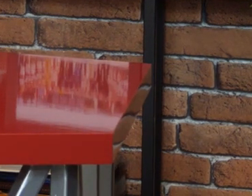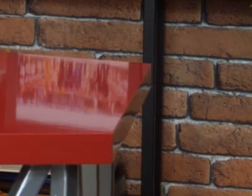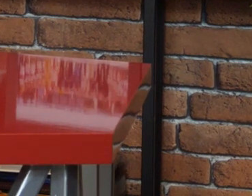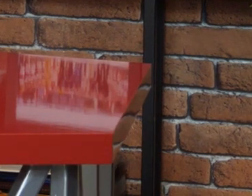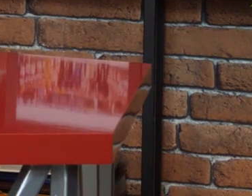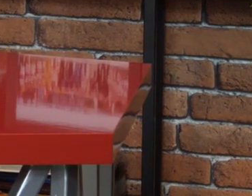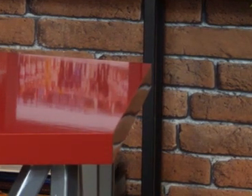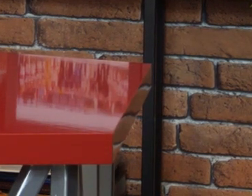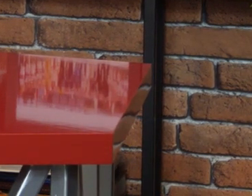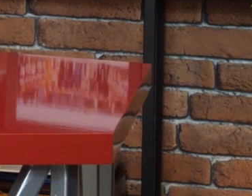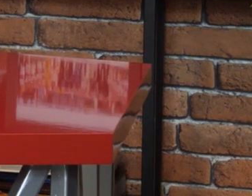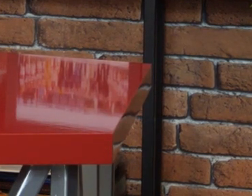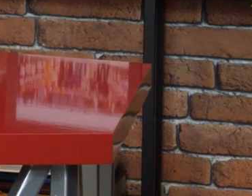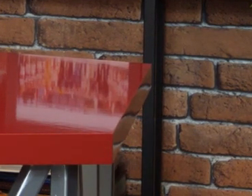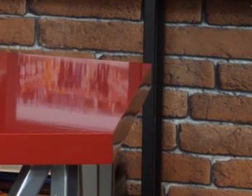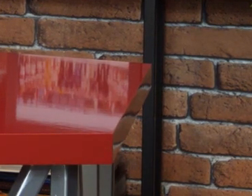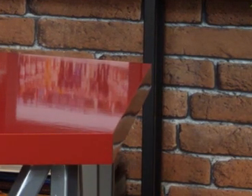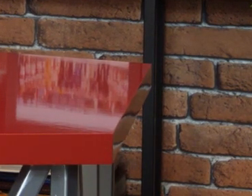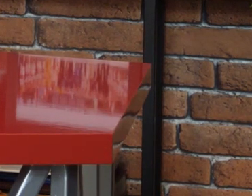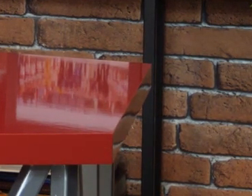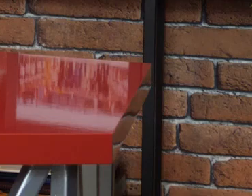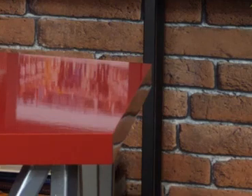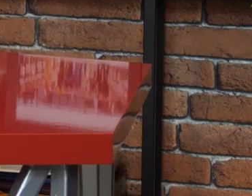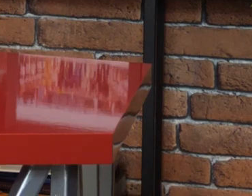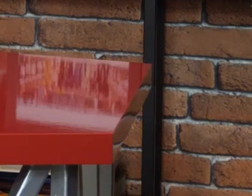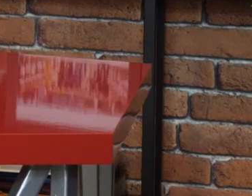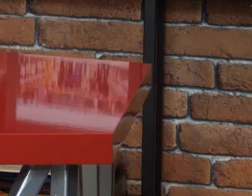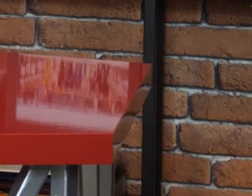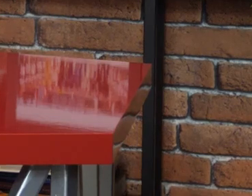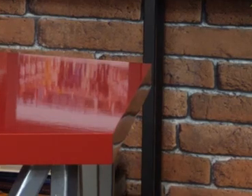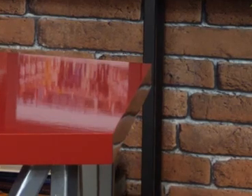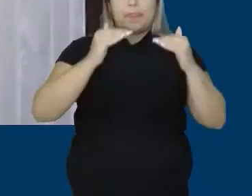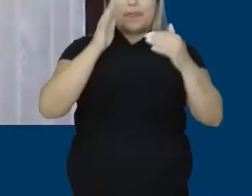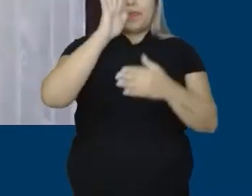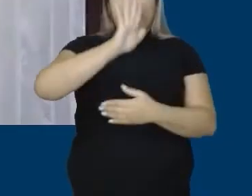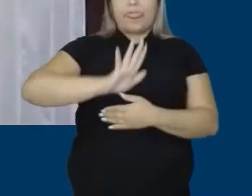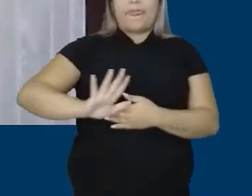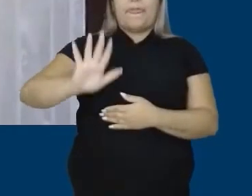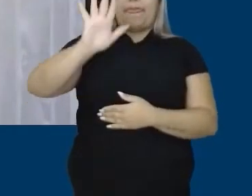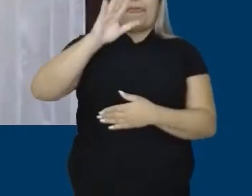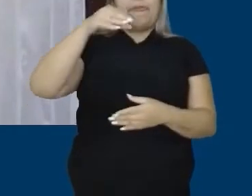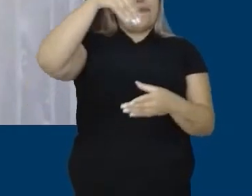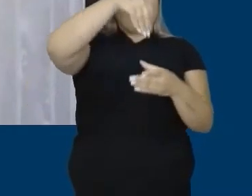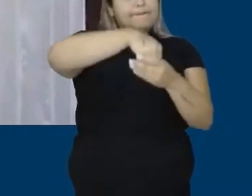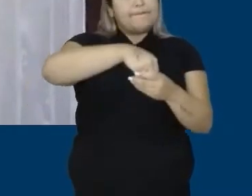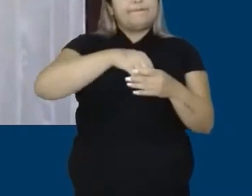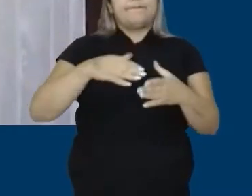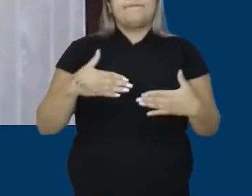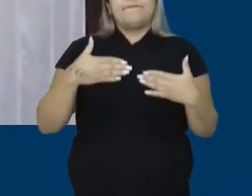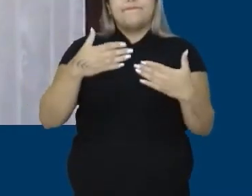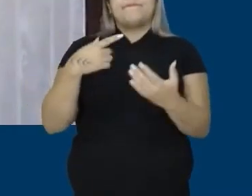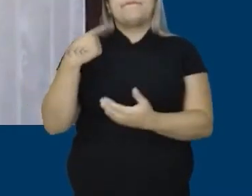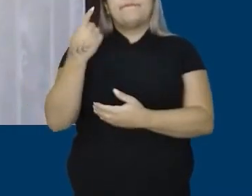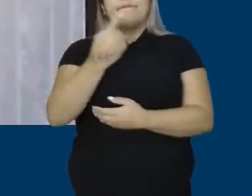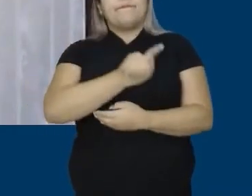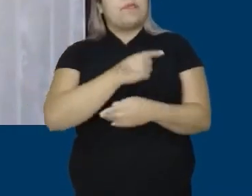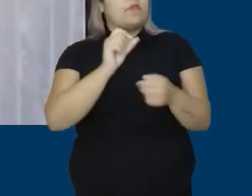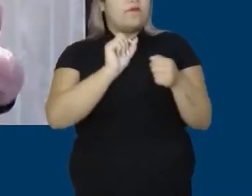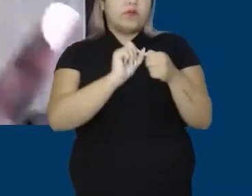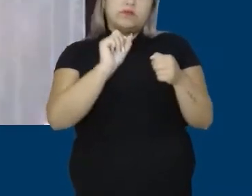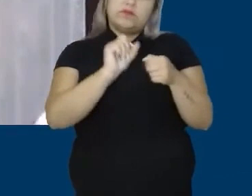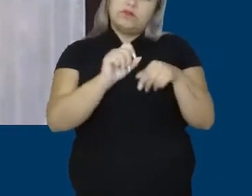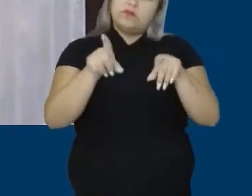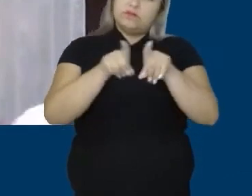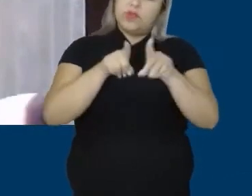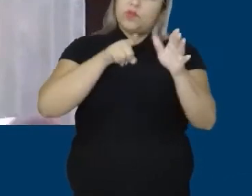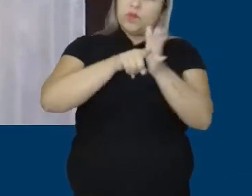as principais atribuições do colegiado para o fortalecimento do setor. Dentro dessa frente, o que nós estaremos tratando é